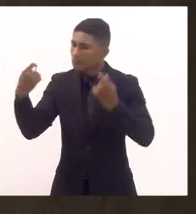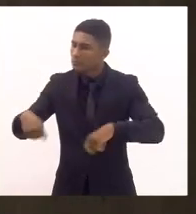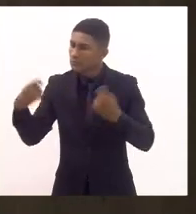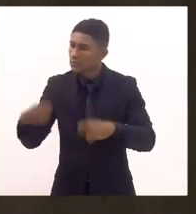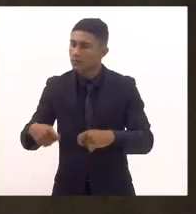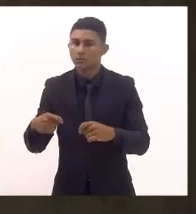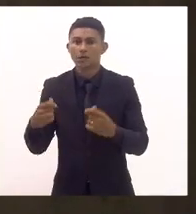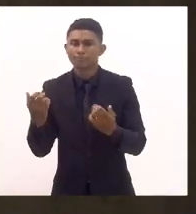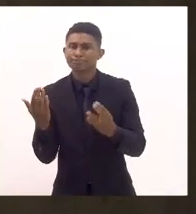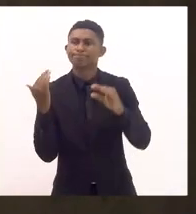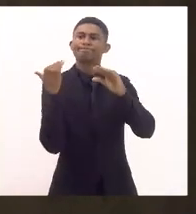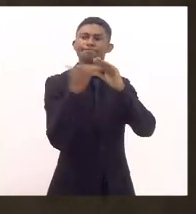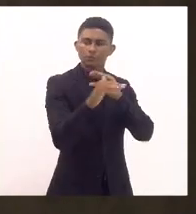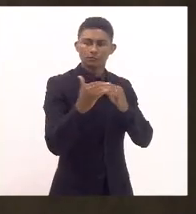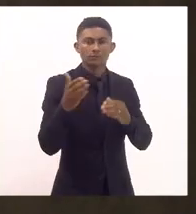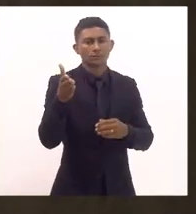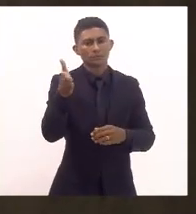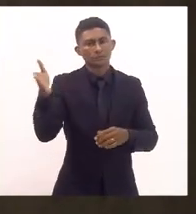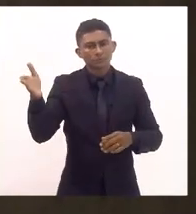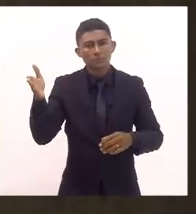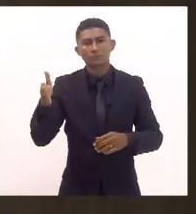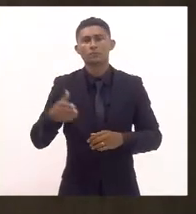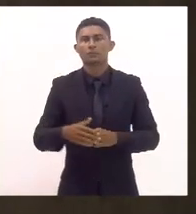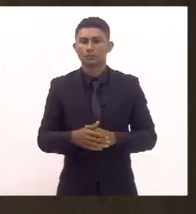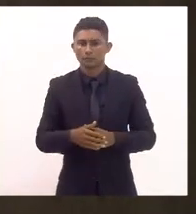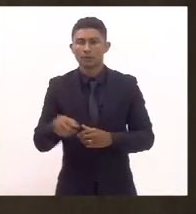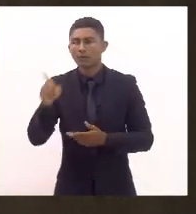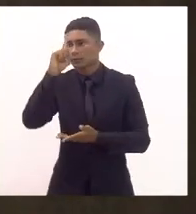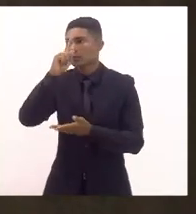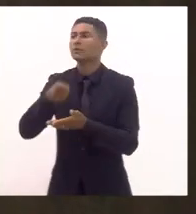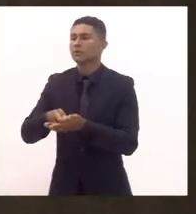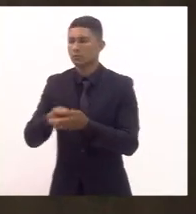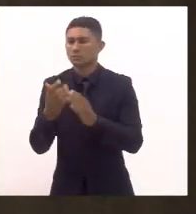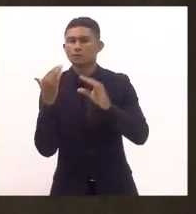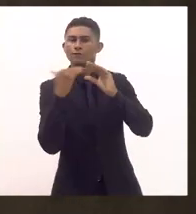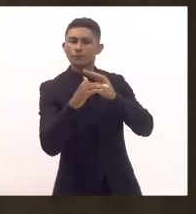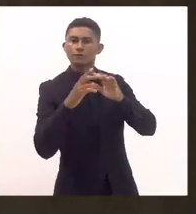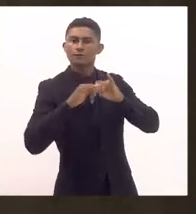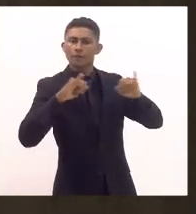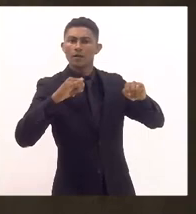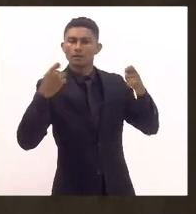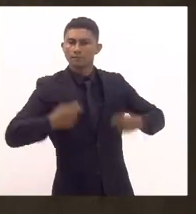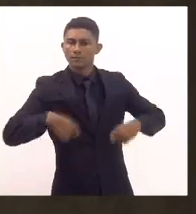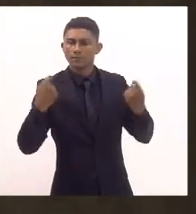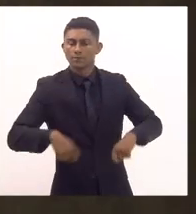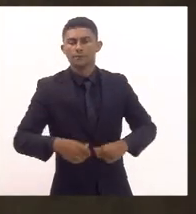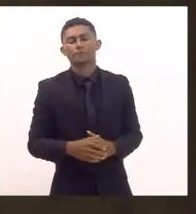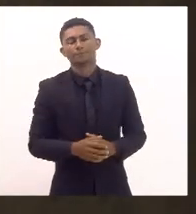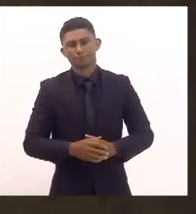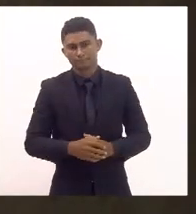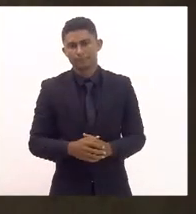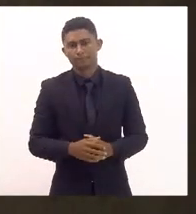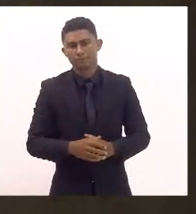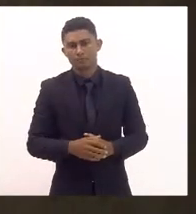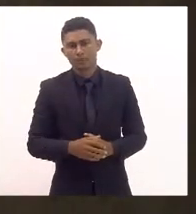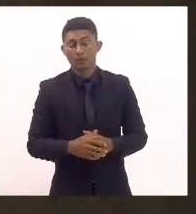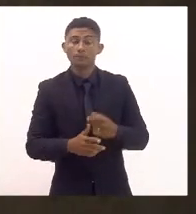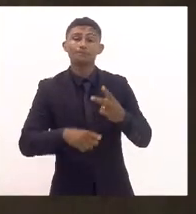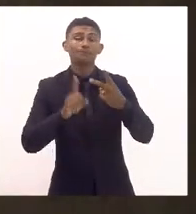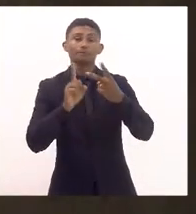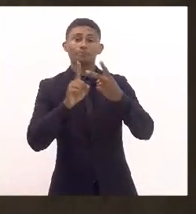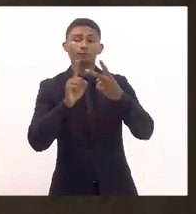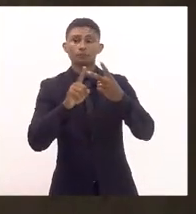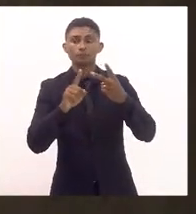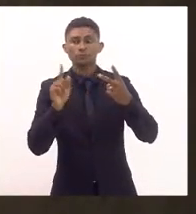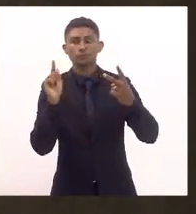soltar a sua a sua decisão e a segunda questão que eu queria trazer aqui Deputado da